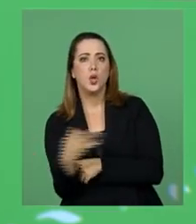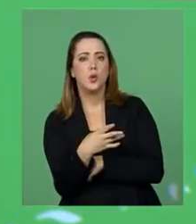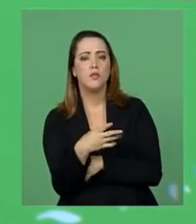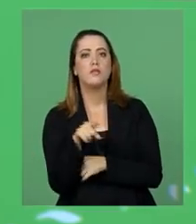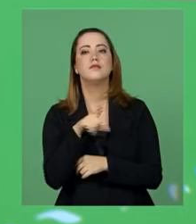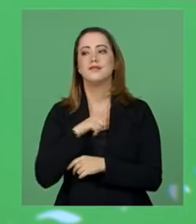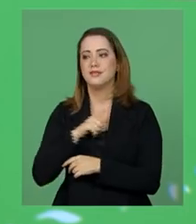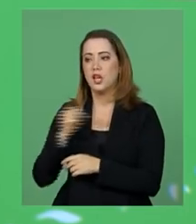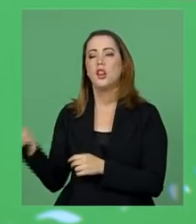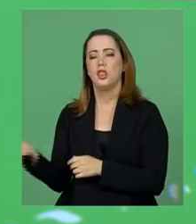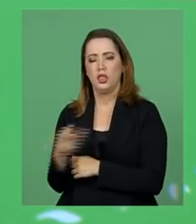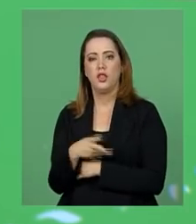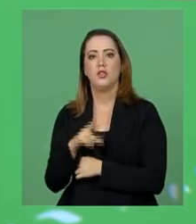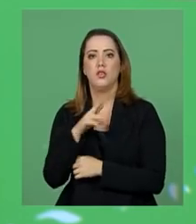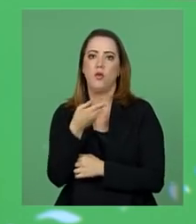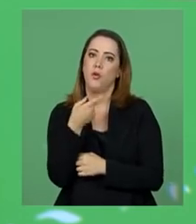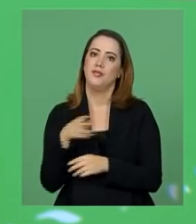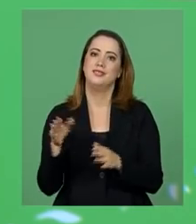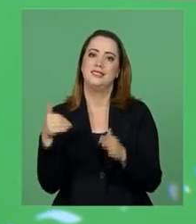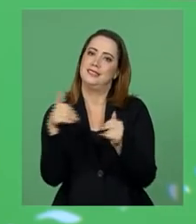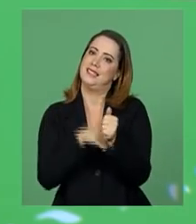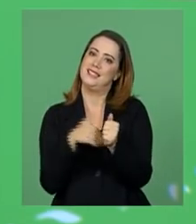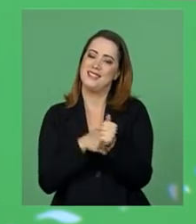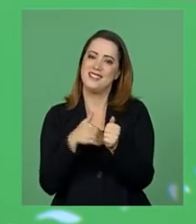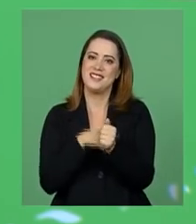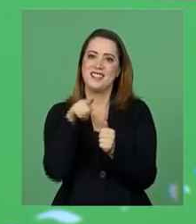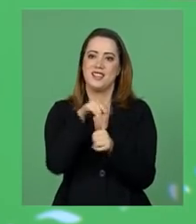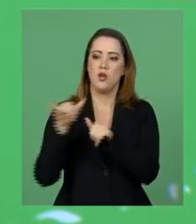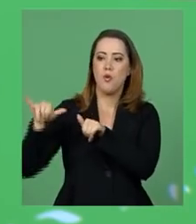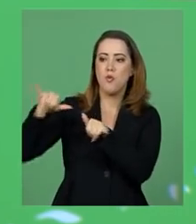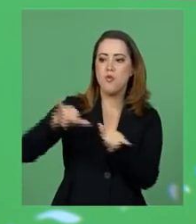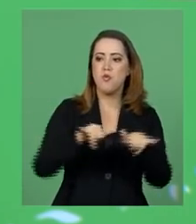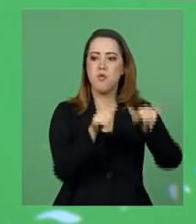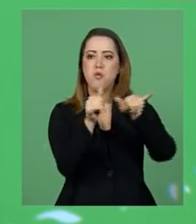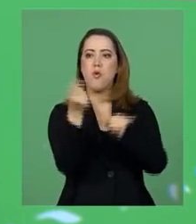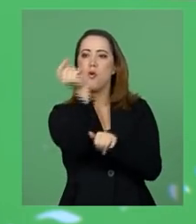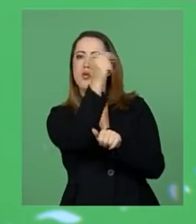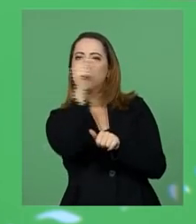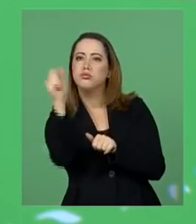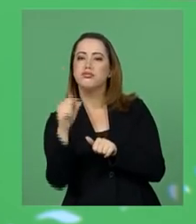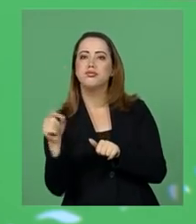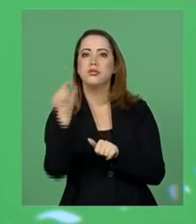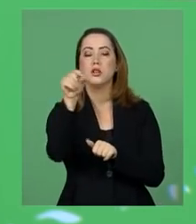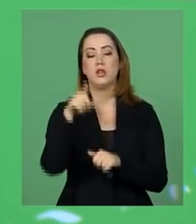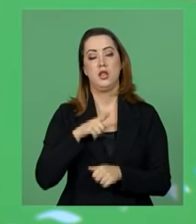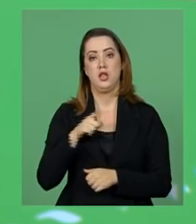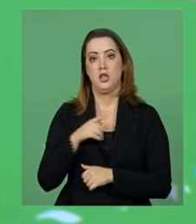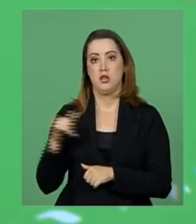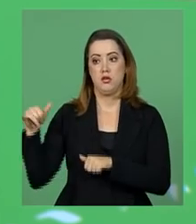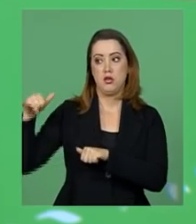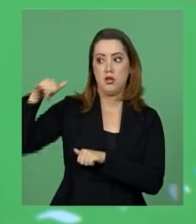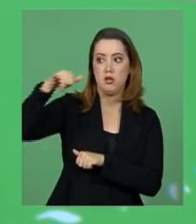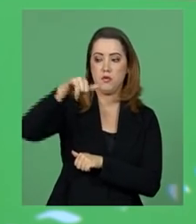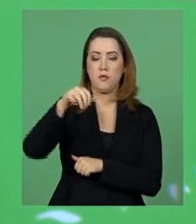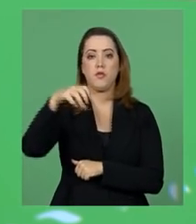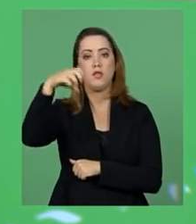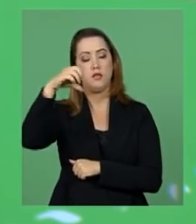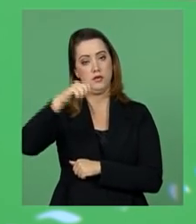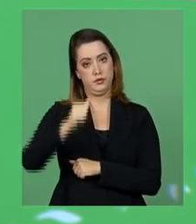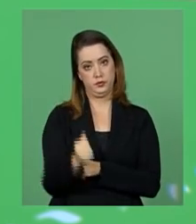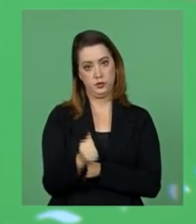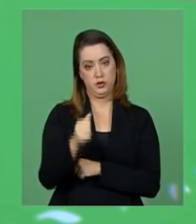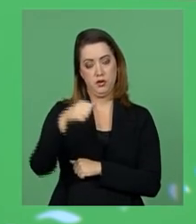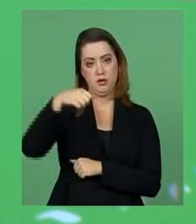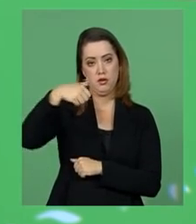esse ano, mas eu não posso falar. A escrita da Fumaça é sempre uma novidade. Tem o A-29 demonstrando, são 7